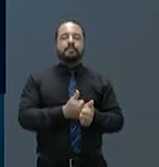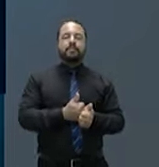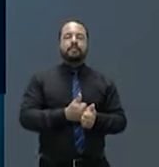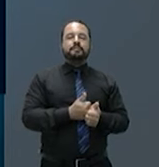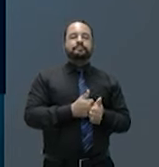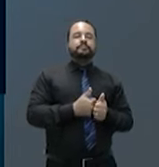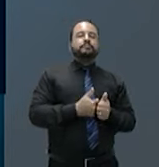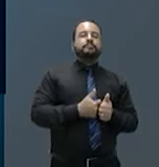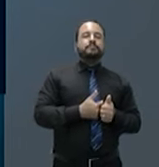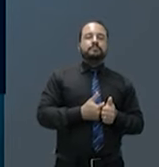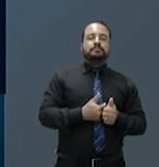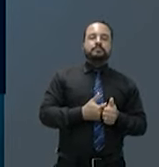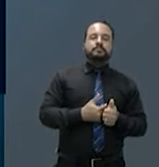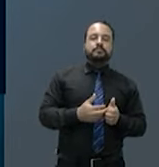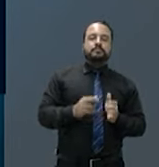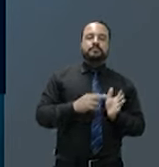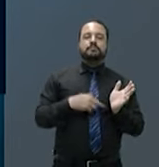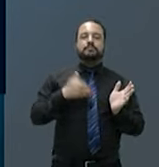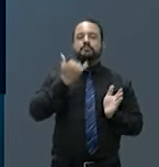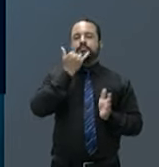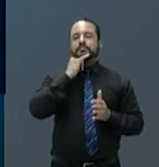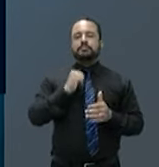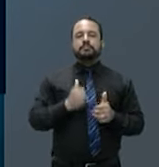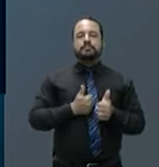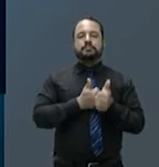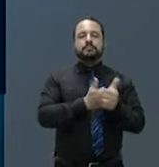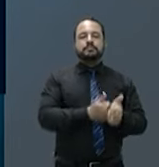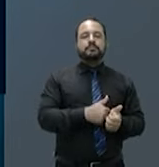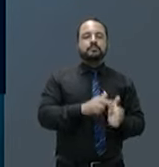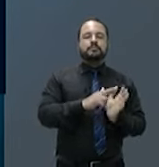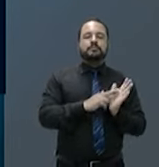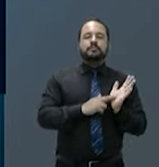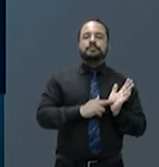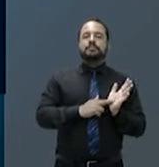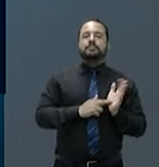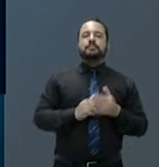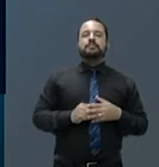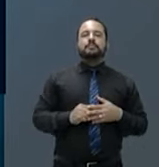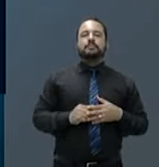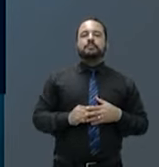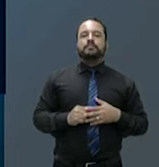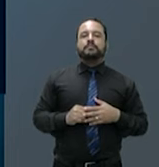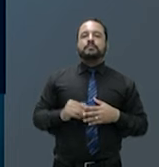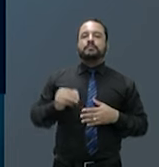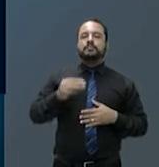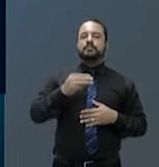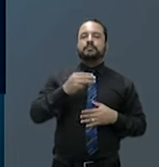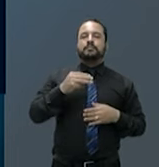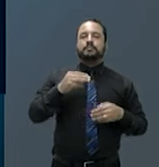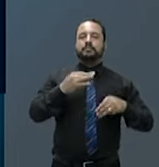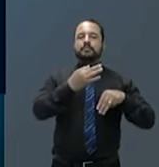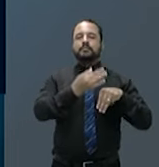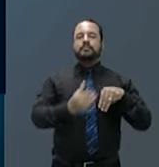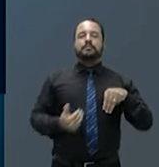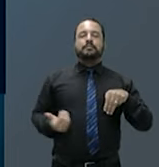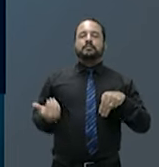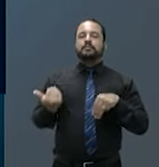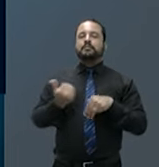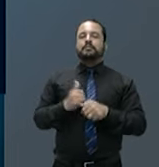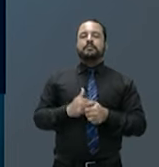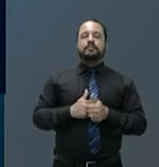peço vênia e divergência para acompanhar o relator. Ministro Sebastião. Boa tarde a todos. Eu vou acompanhar